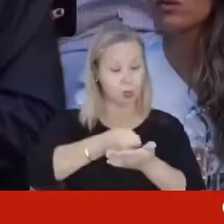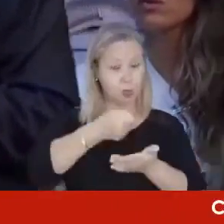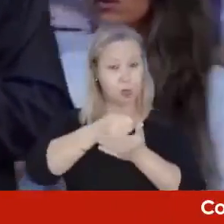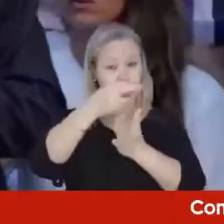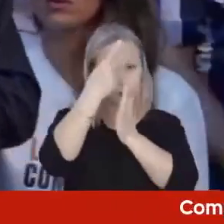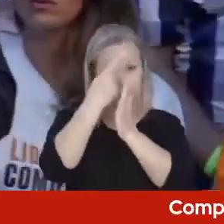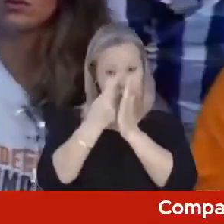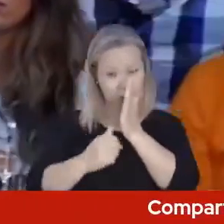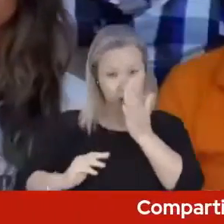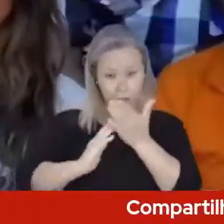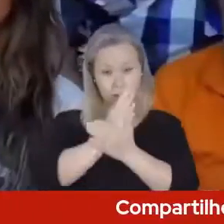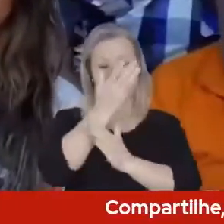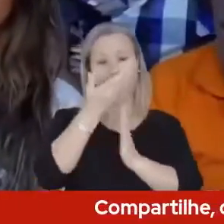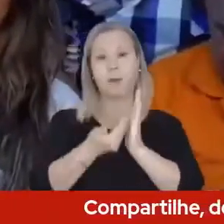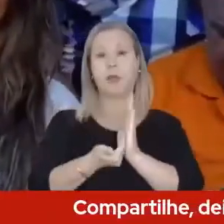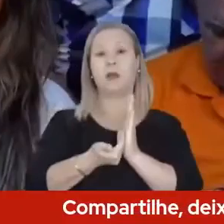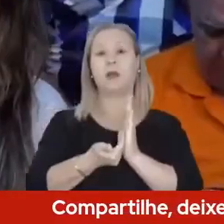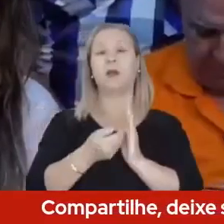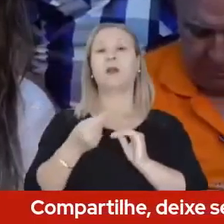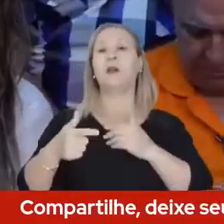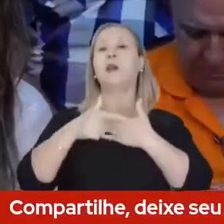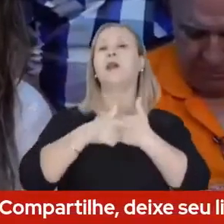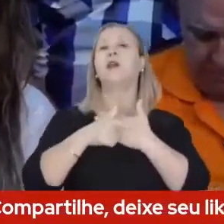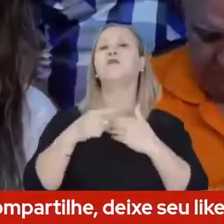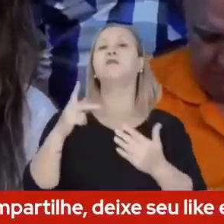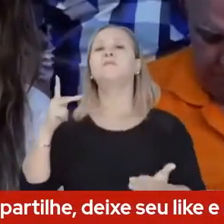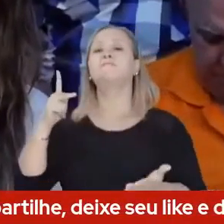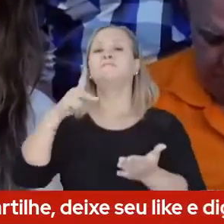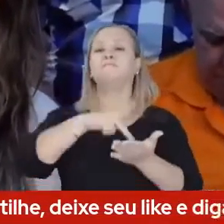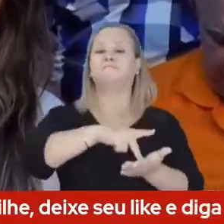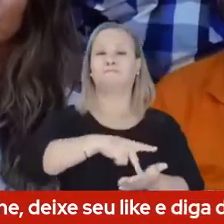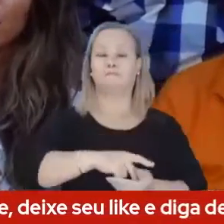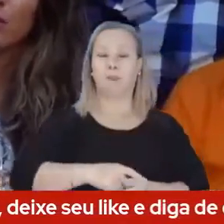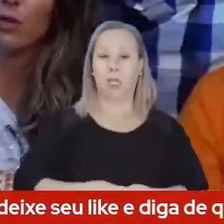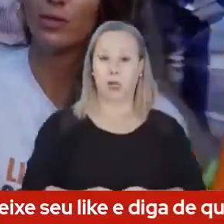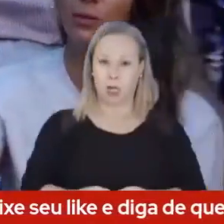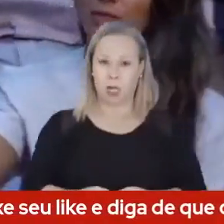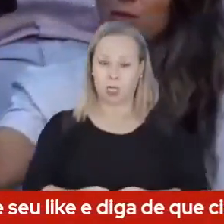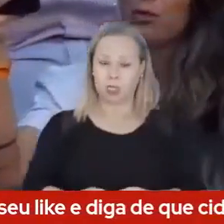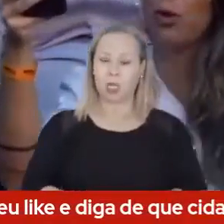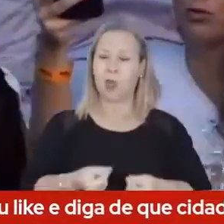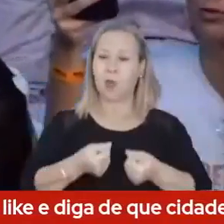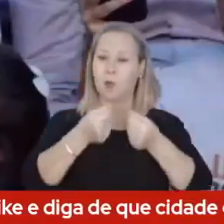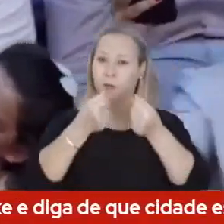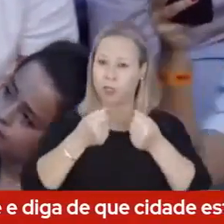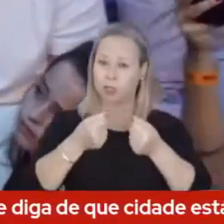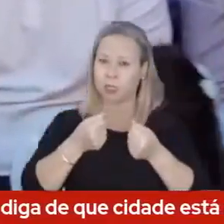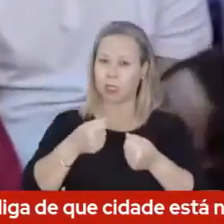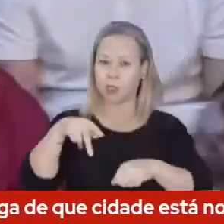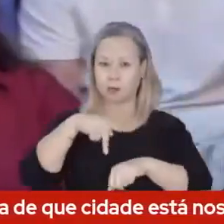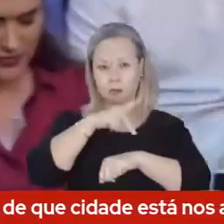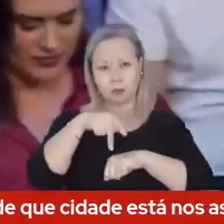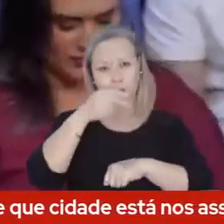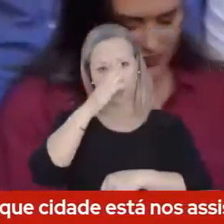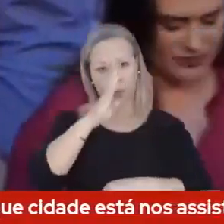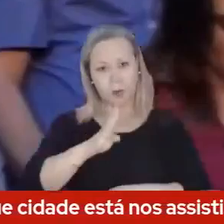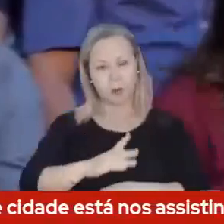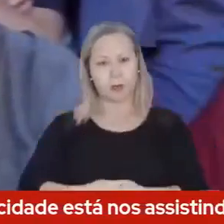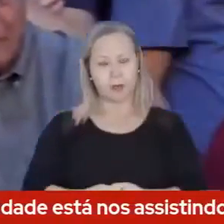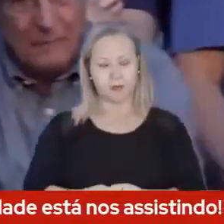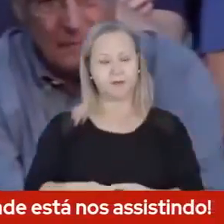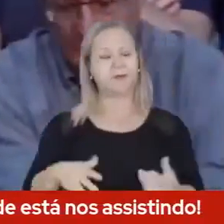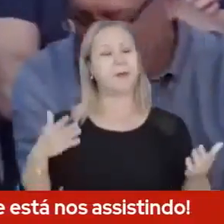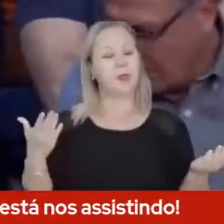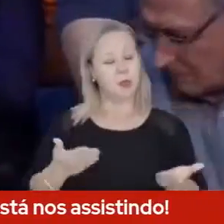Câmara em função da realidade, sabe, financeira do Estado brasileiro. Hoje, nós então